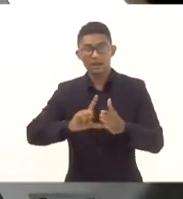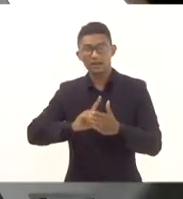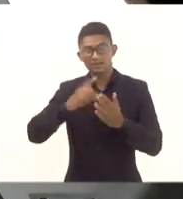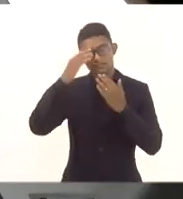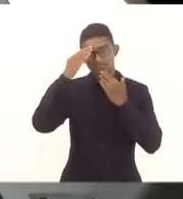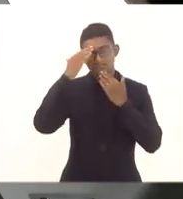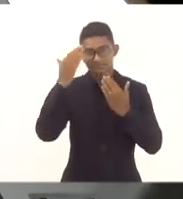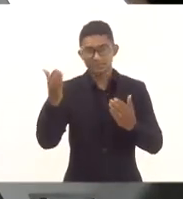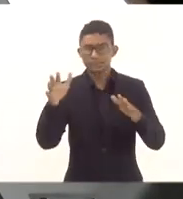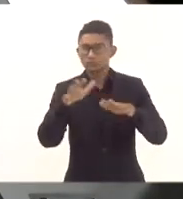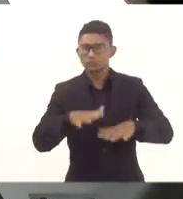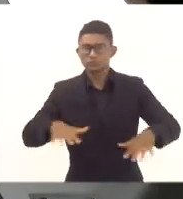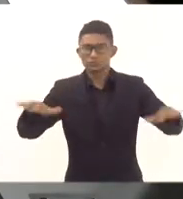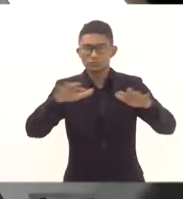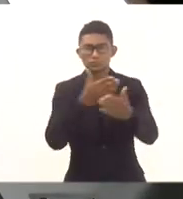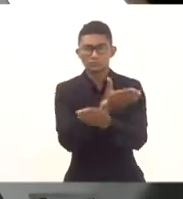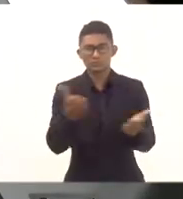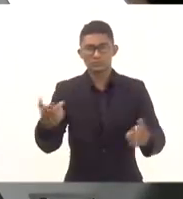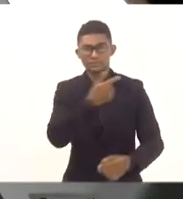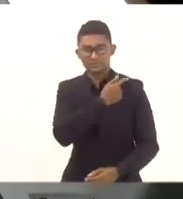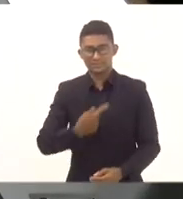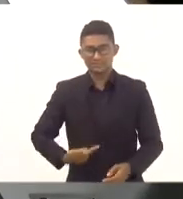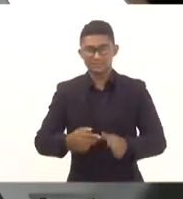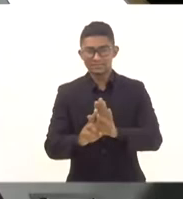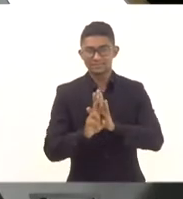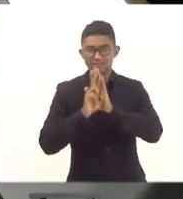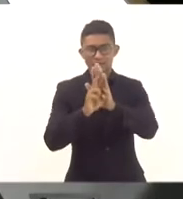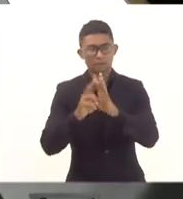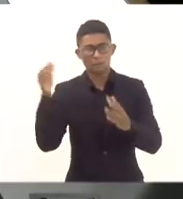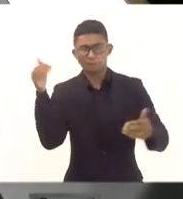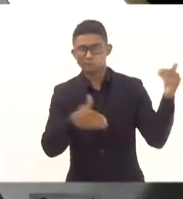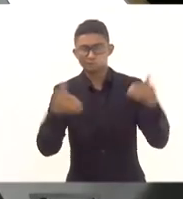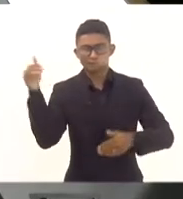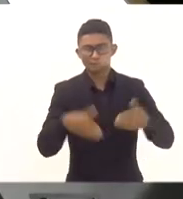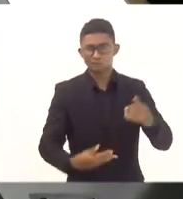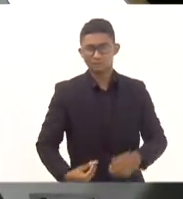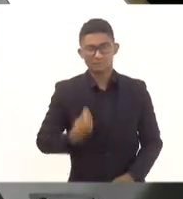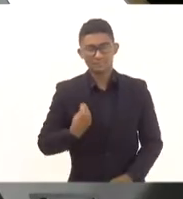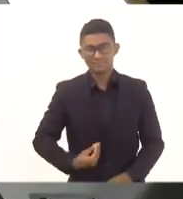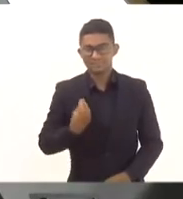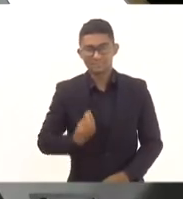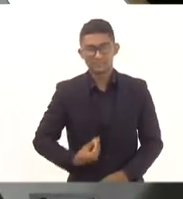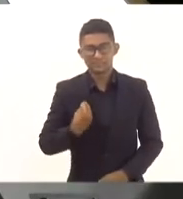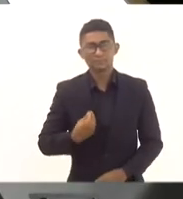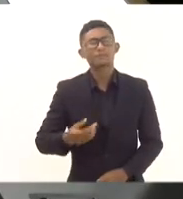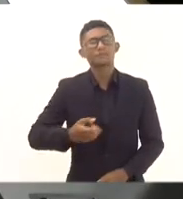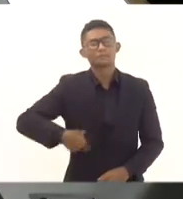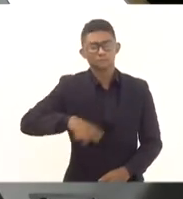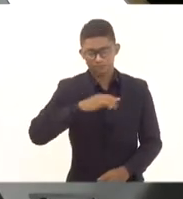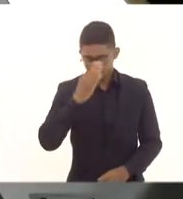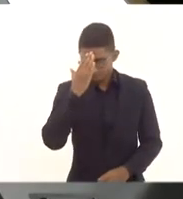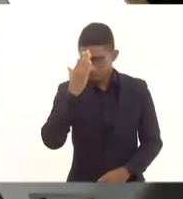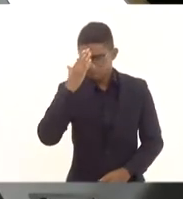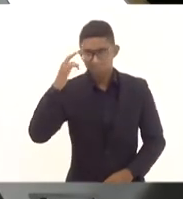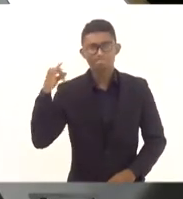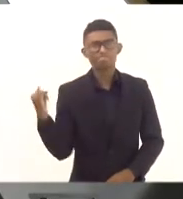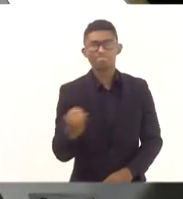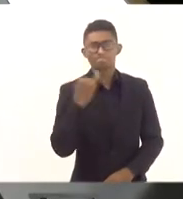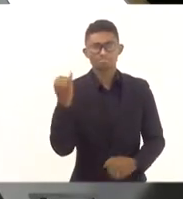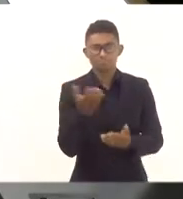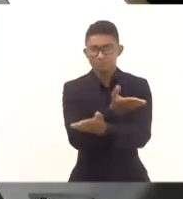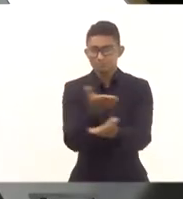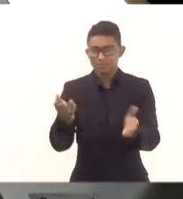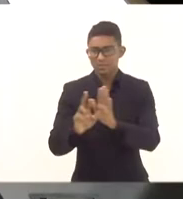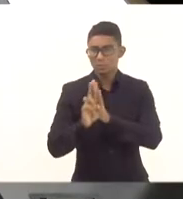quero agradecer todos os representantes do governo aqui presente quem sabe que é muito importante ter um corpo temos conosco